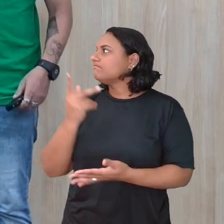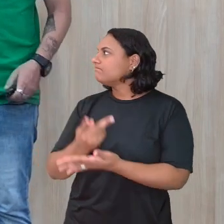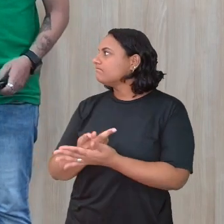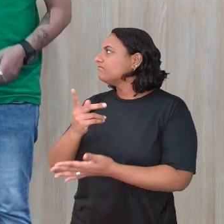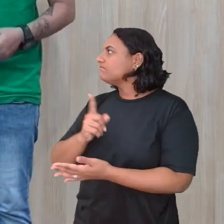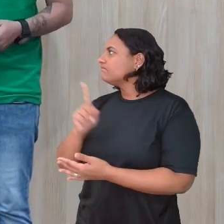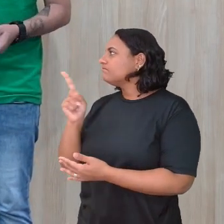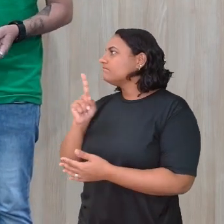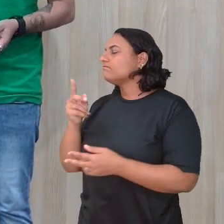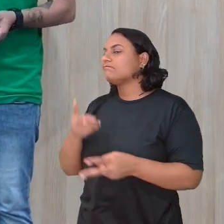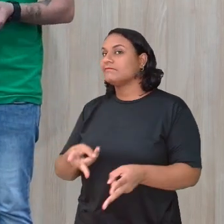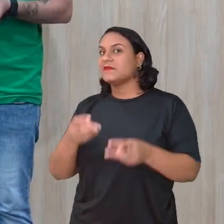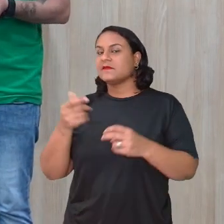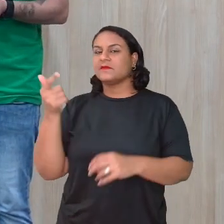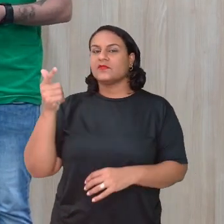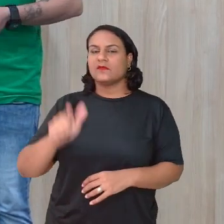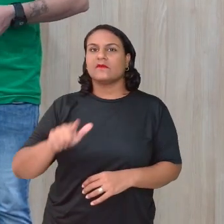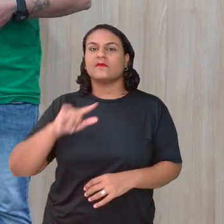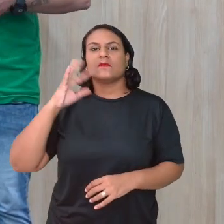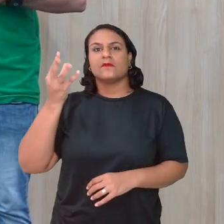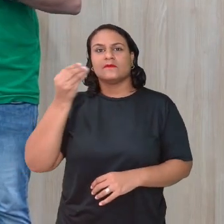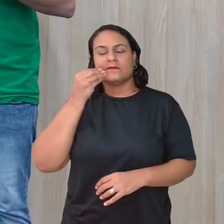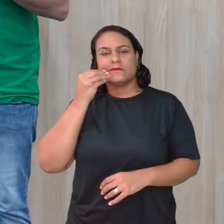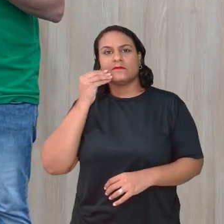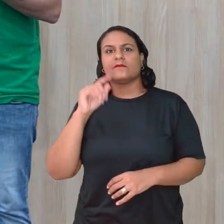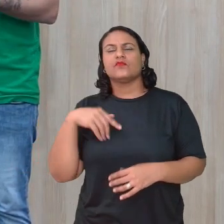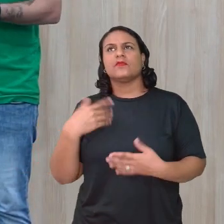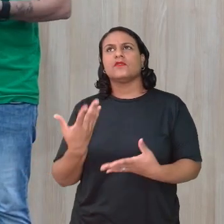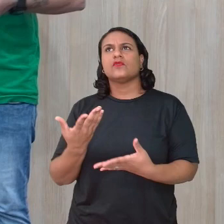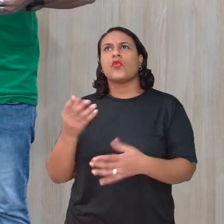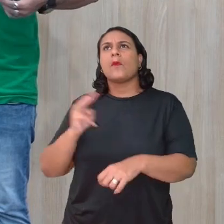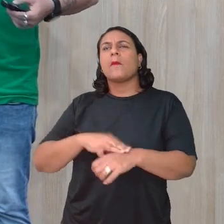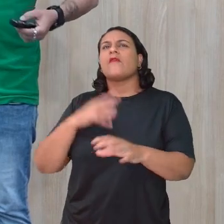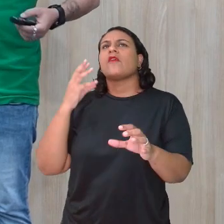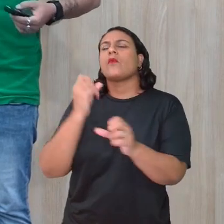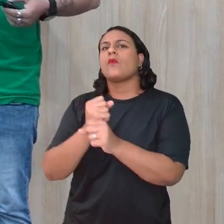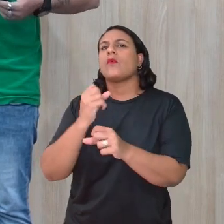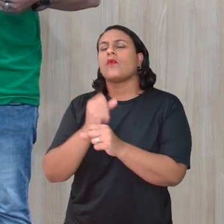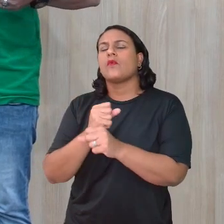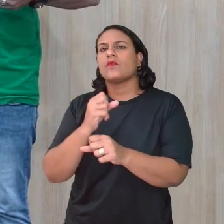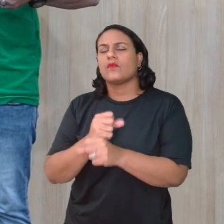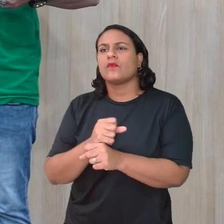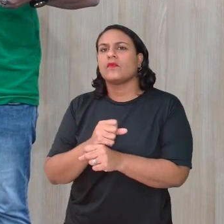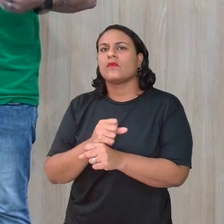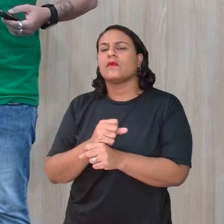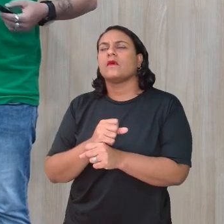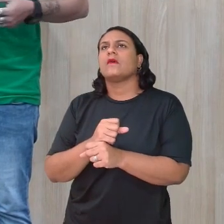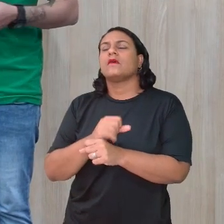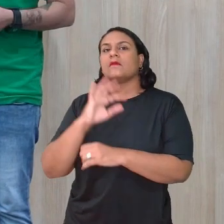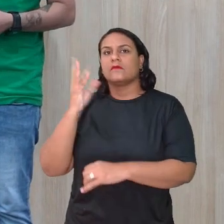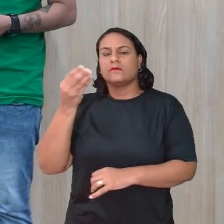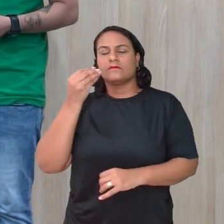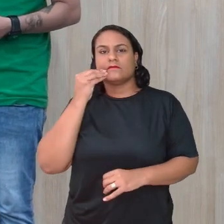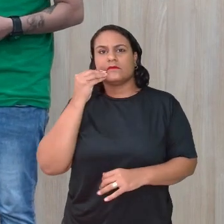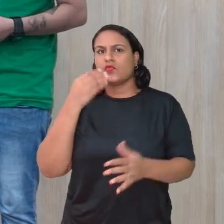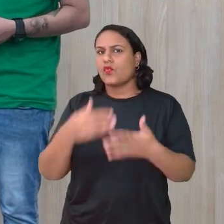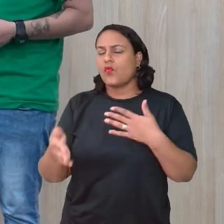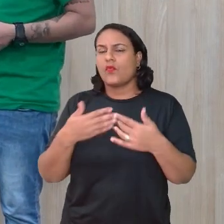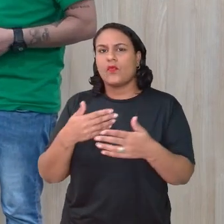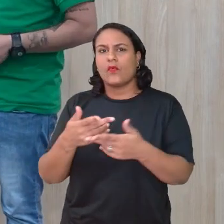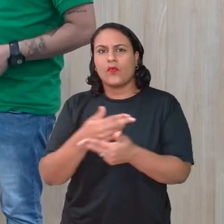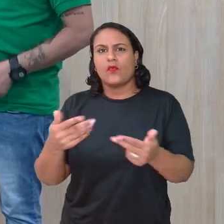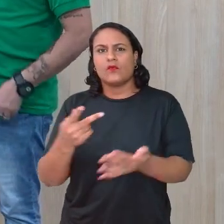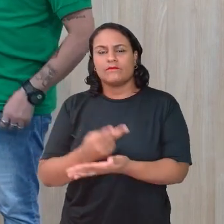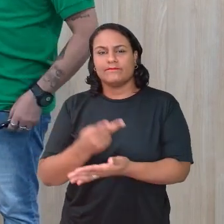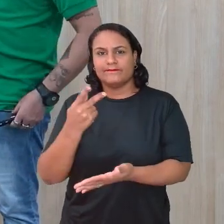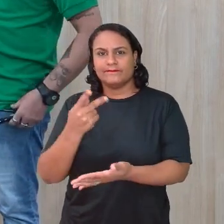Então, perceba mais uma vez que a probabilidade é quando a gente vai medir a chance de alguma coisa